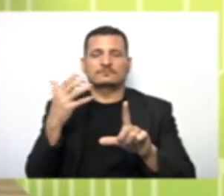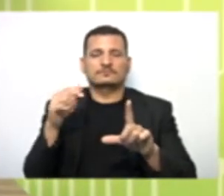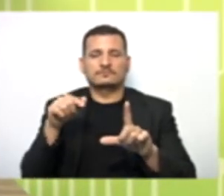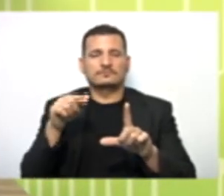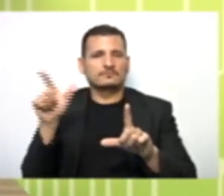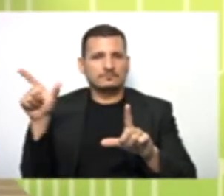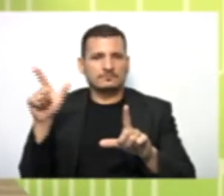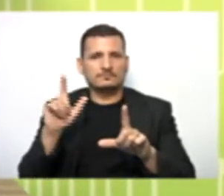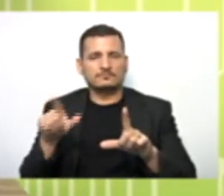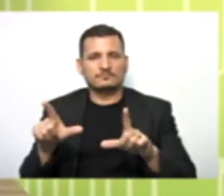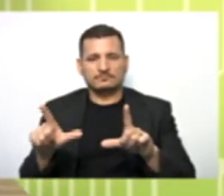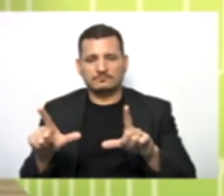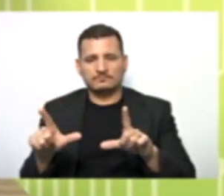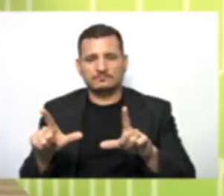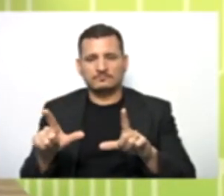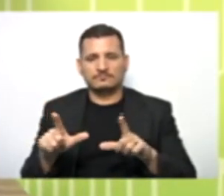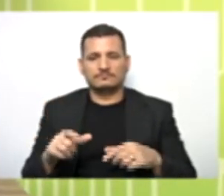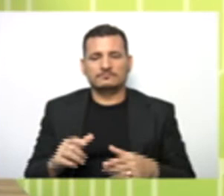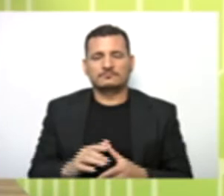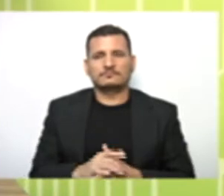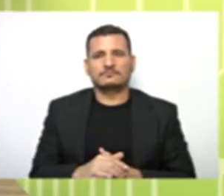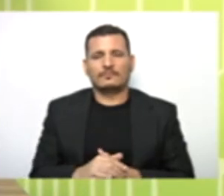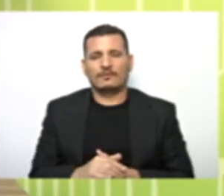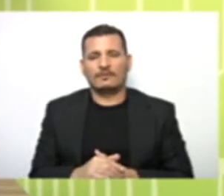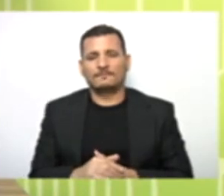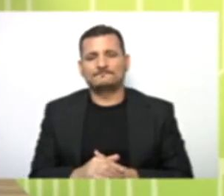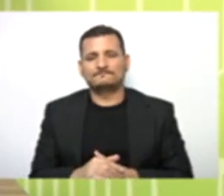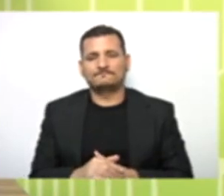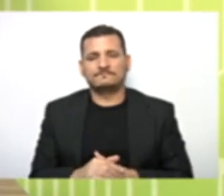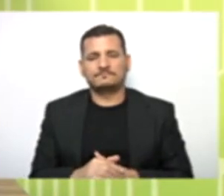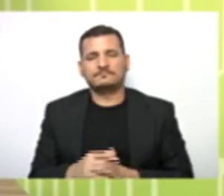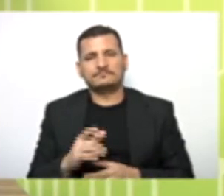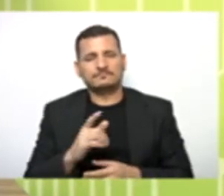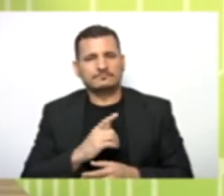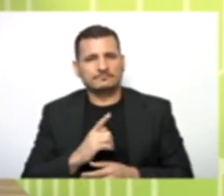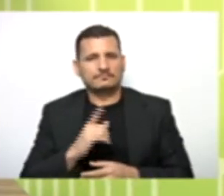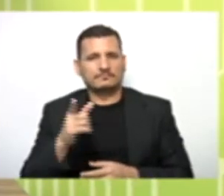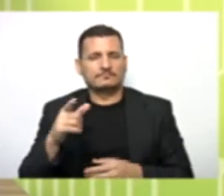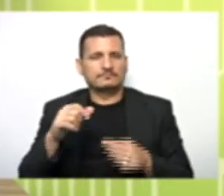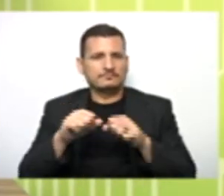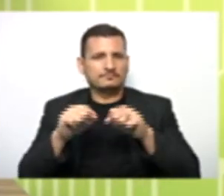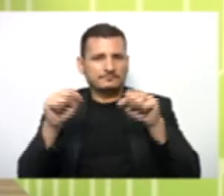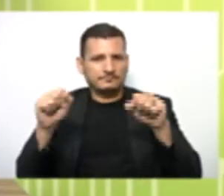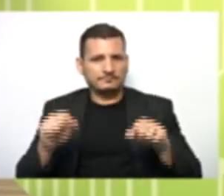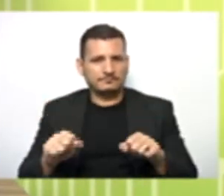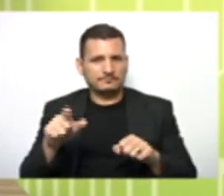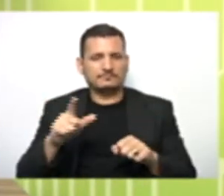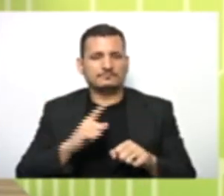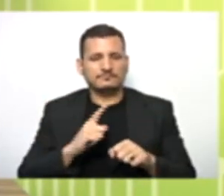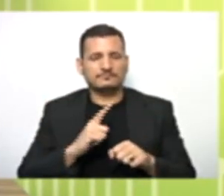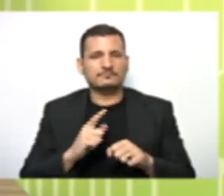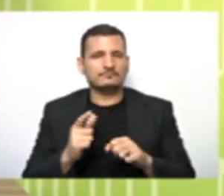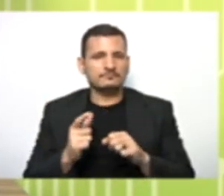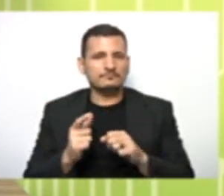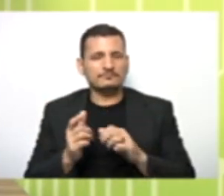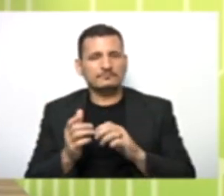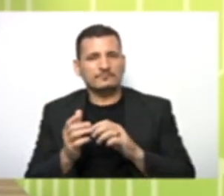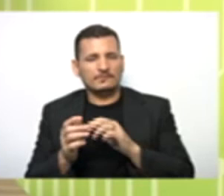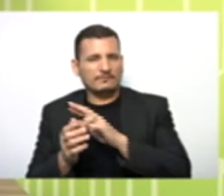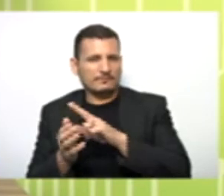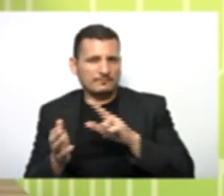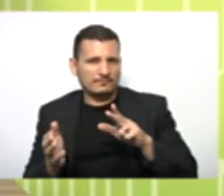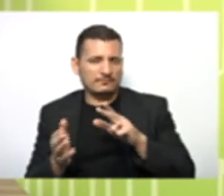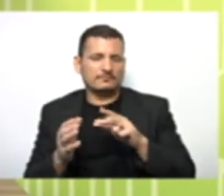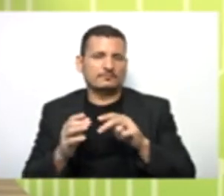imagem. Quando a gente tem esses softwares, né, que consomem várias imagens, quando é a